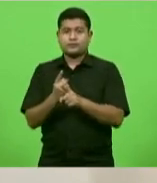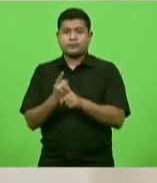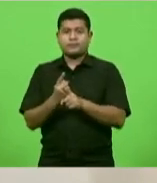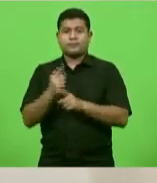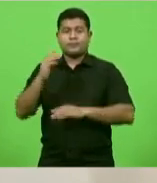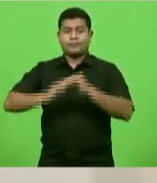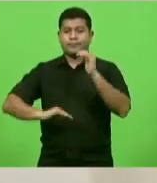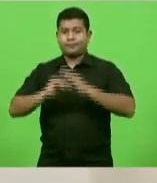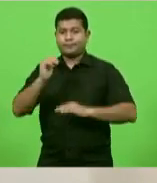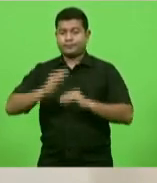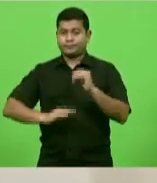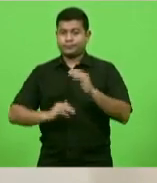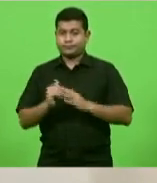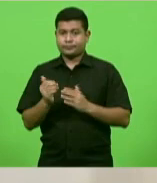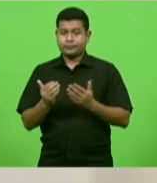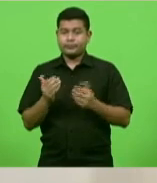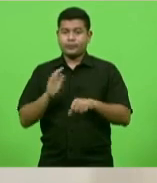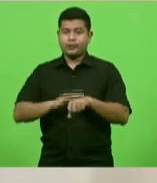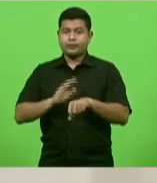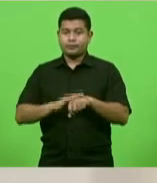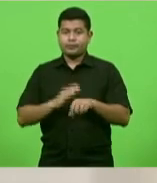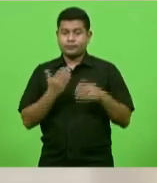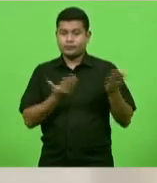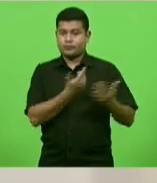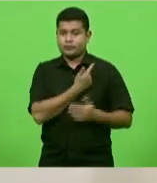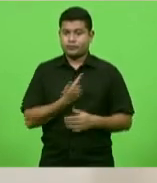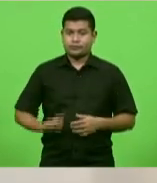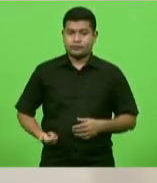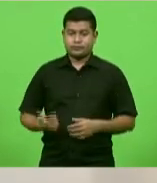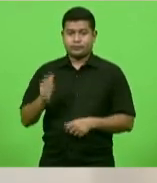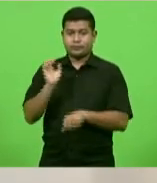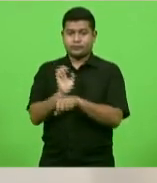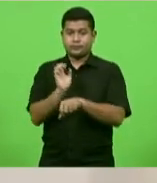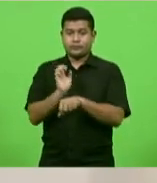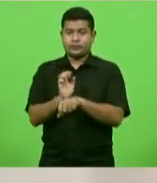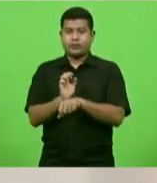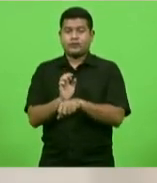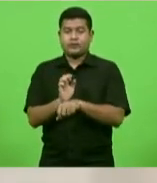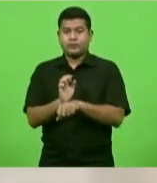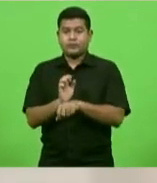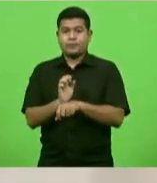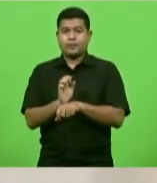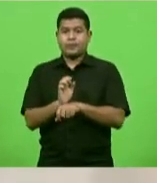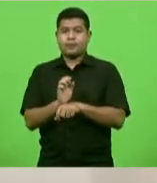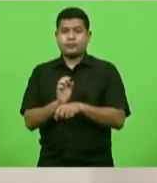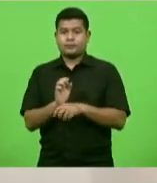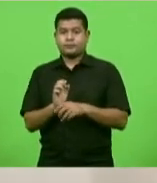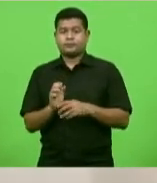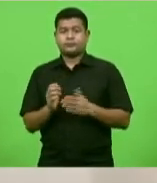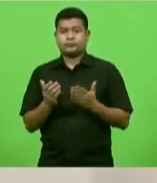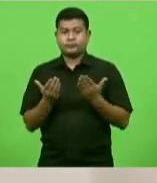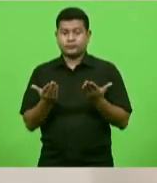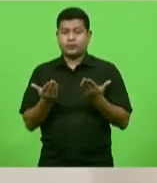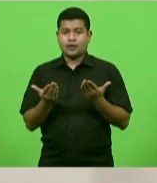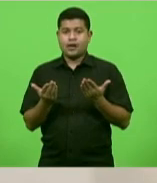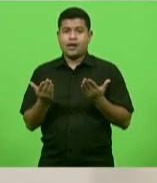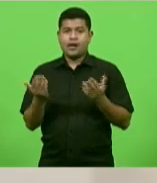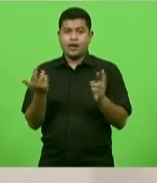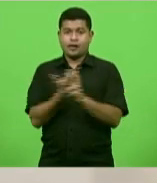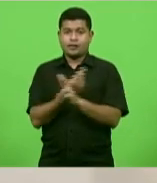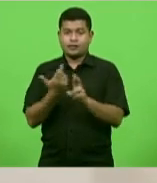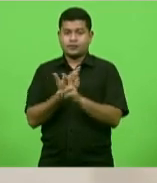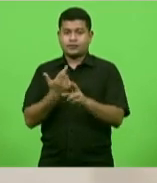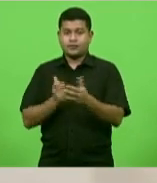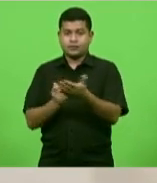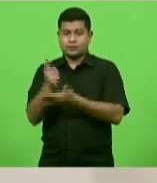de prática de ato ilegal por parte do senhor governador do Estado de Santa Catarina, no caso envolvendo a aquisição de